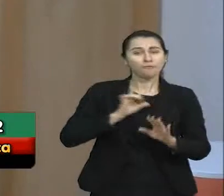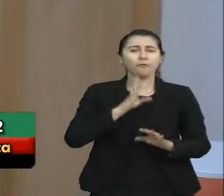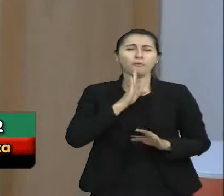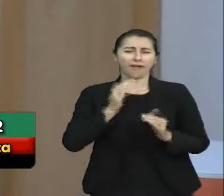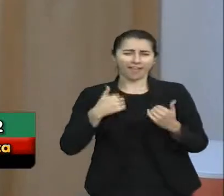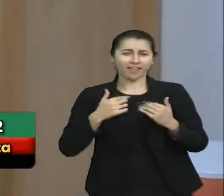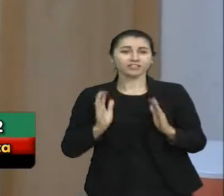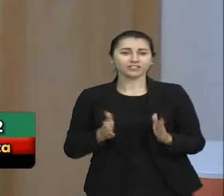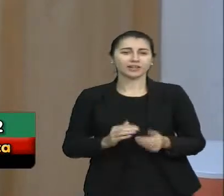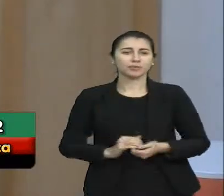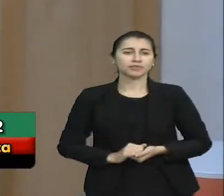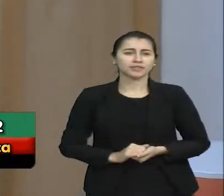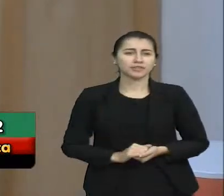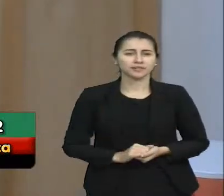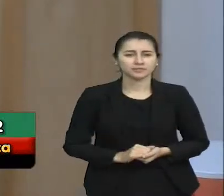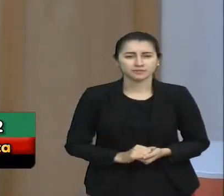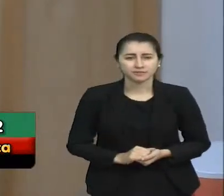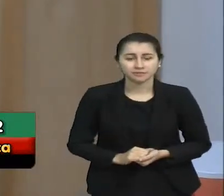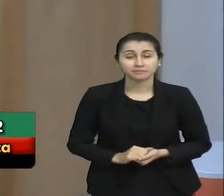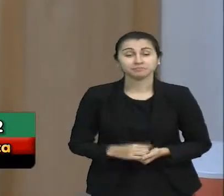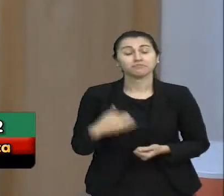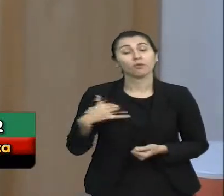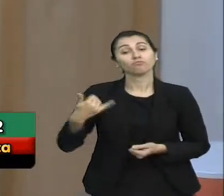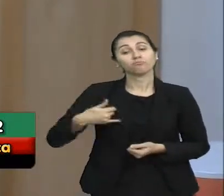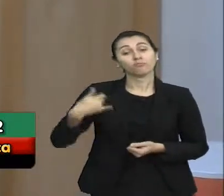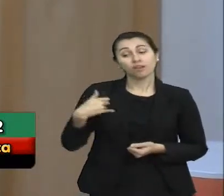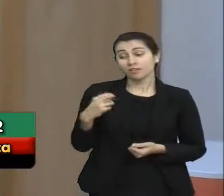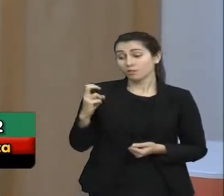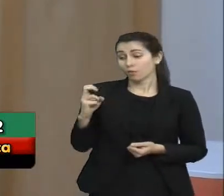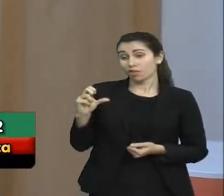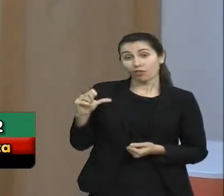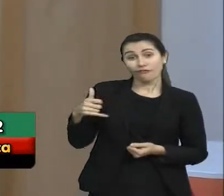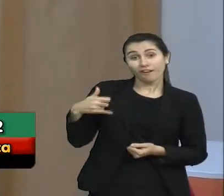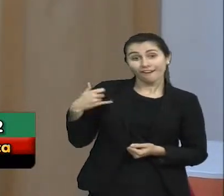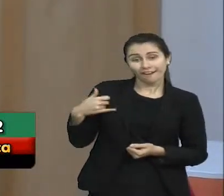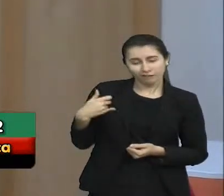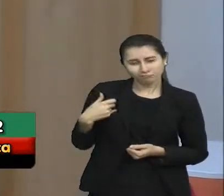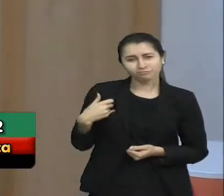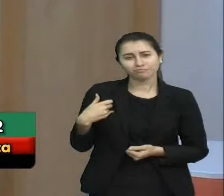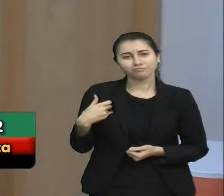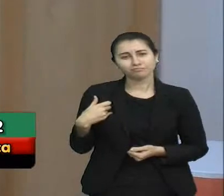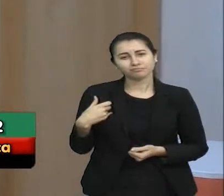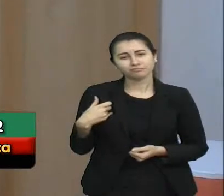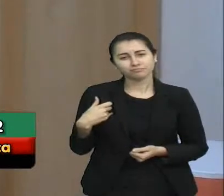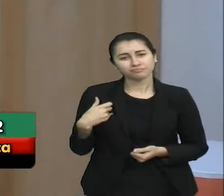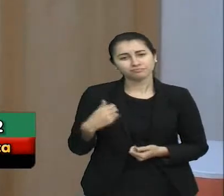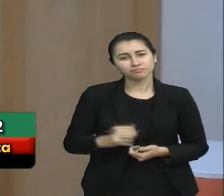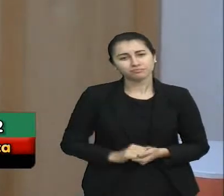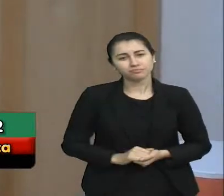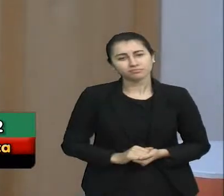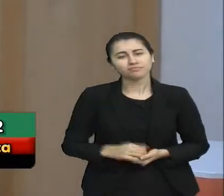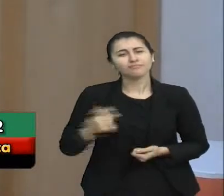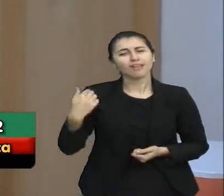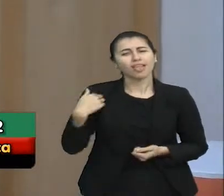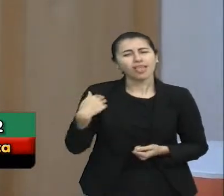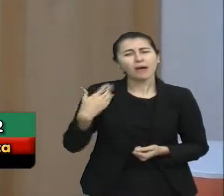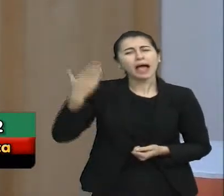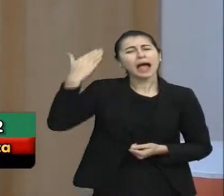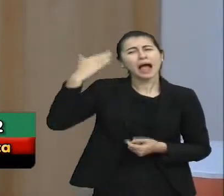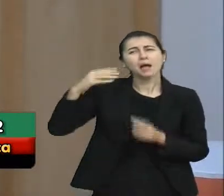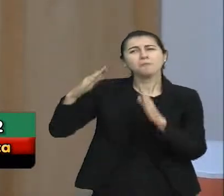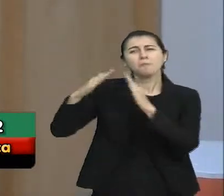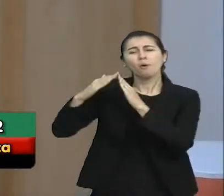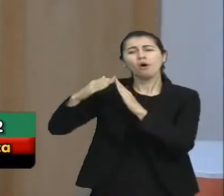Sou feita, tenho 59 anos, tá? Venho do São Vicente para